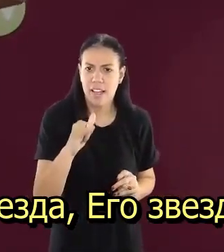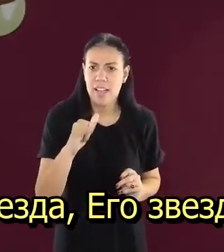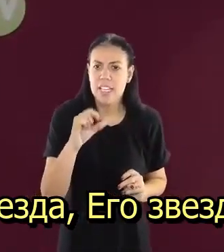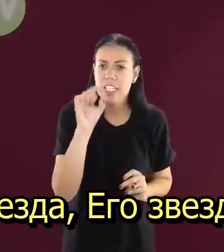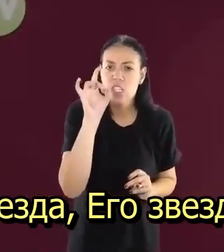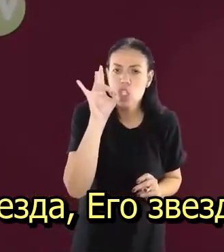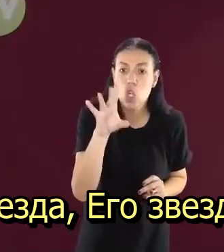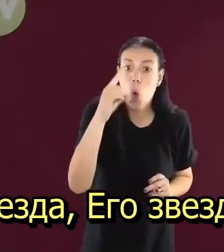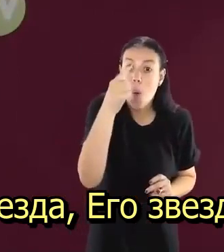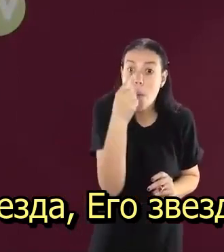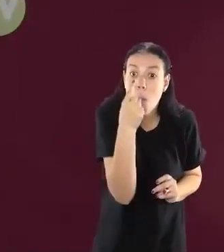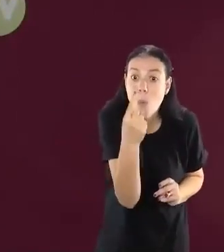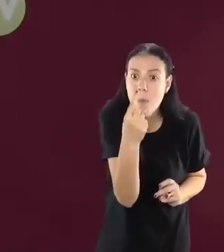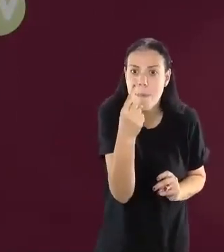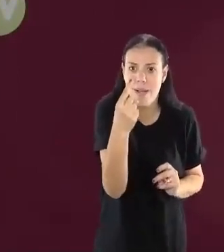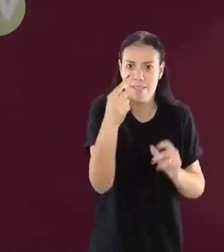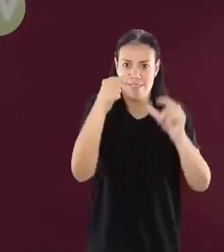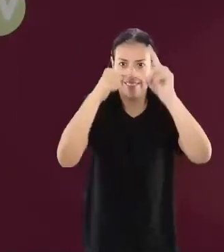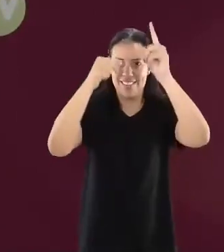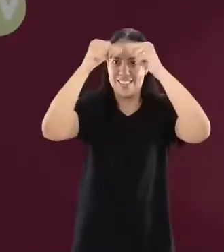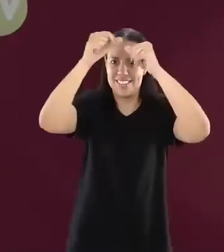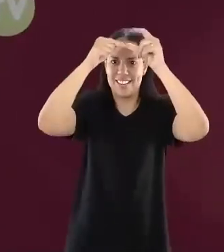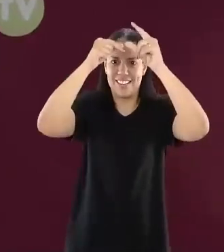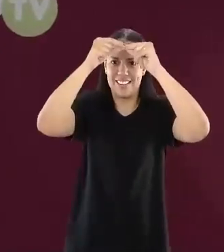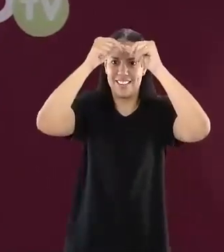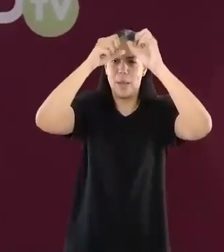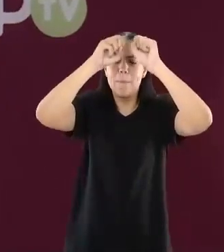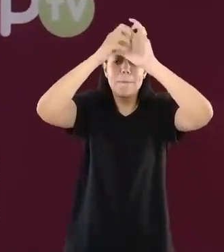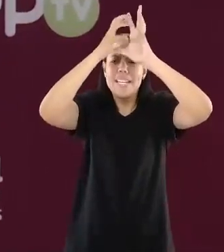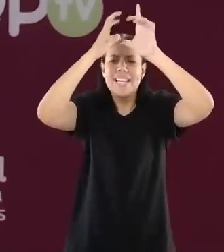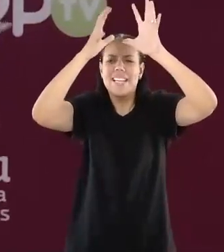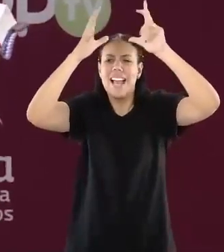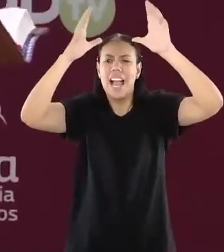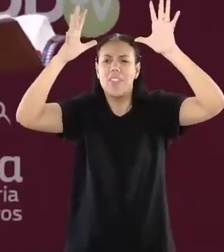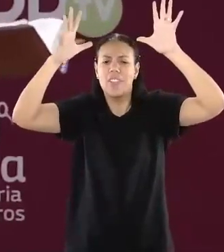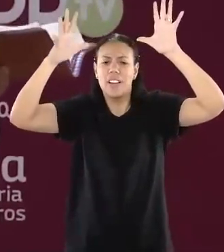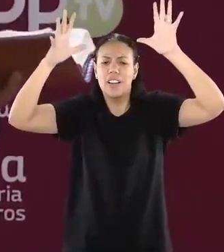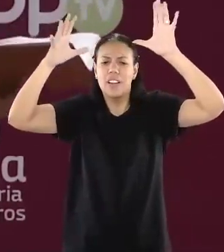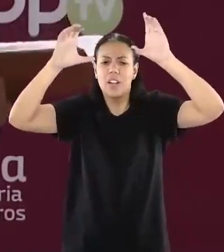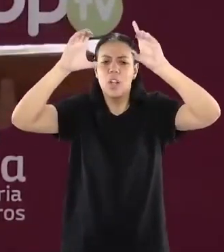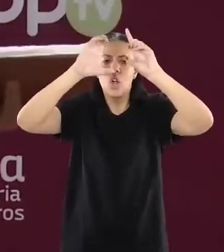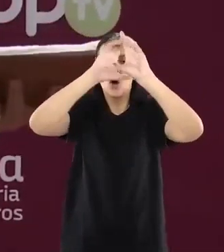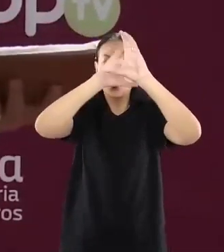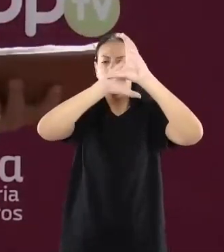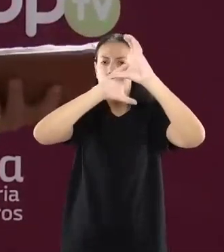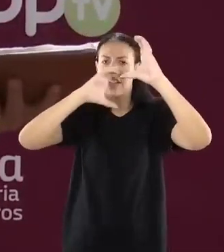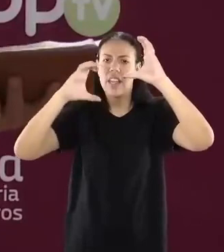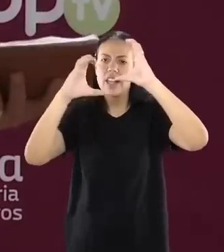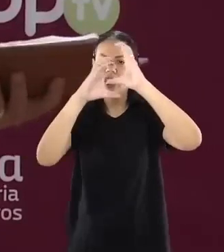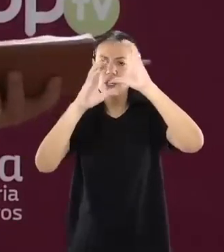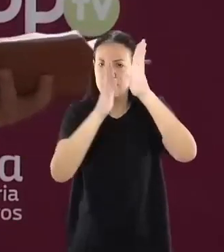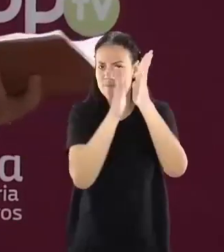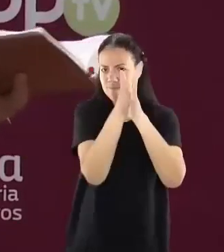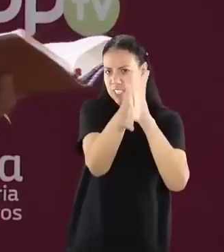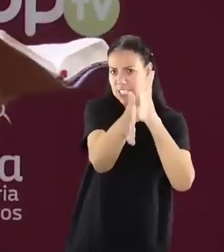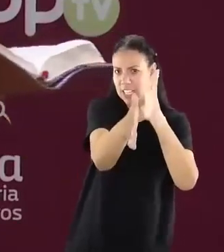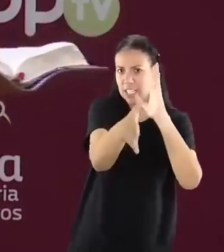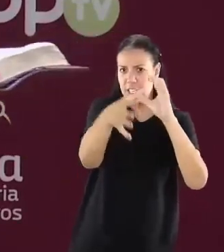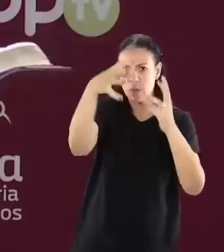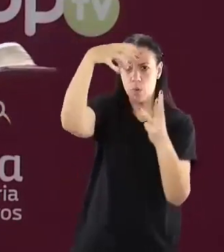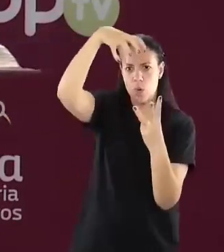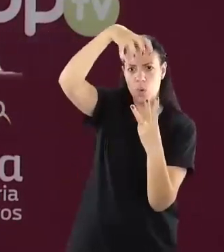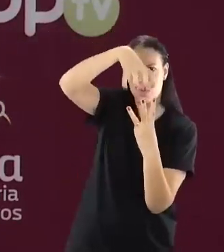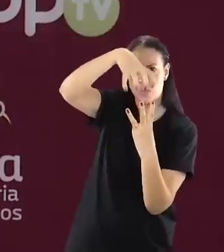uma estrela, a sua estrela, eles saíram lá do Oriente, percorreram talvez mais de 1000 quilômetros, por desertos,